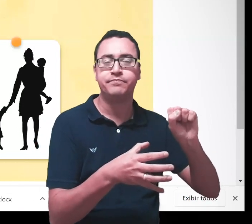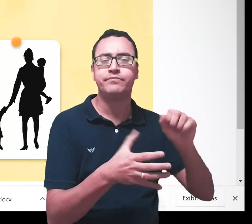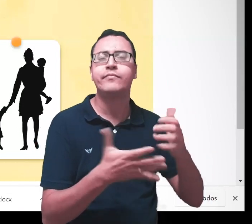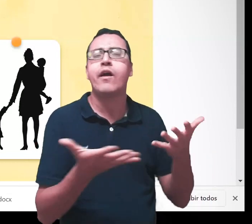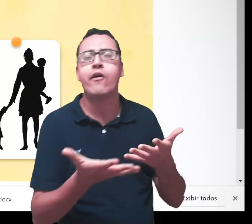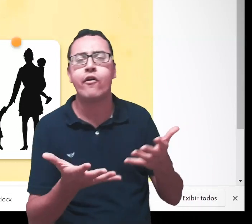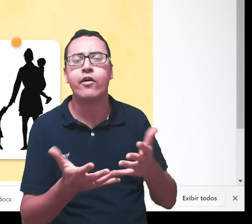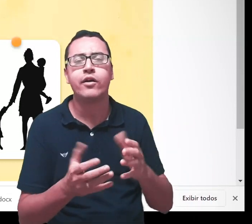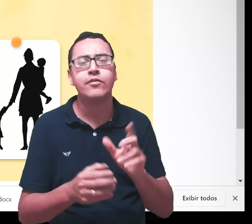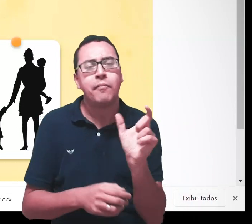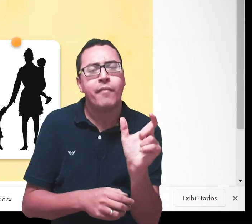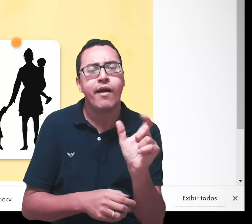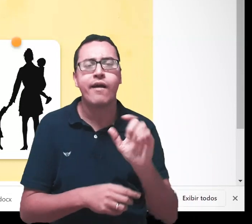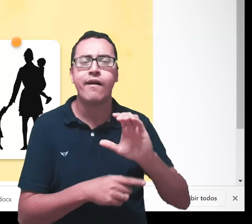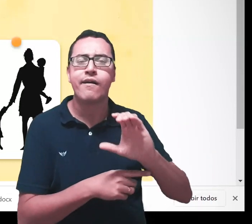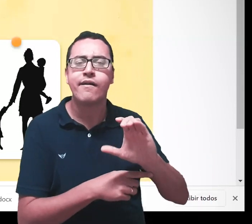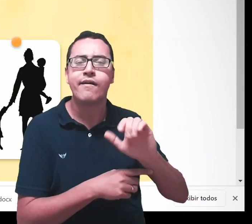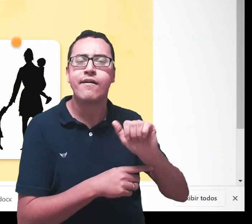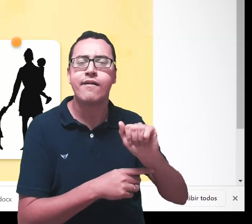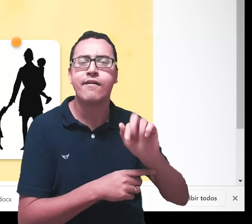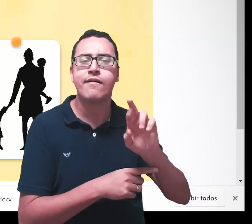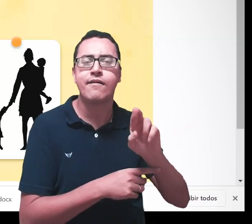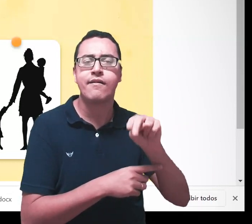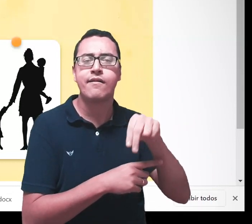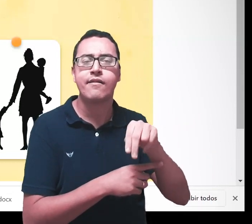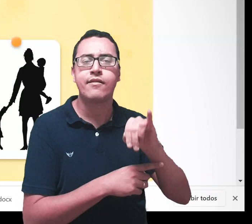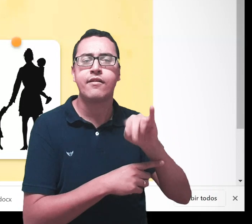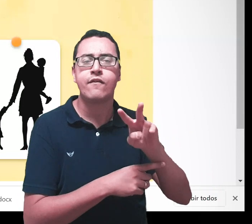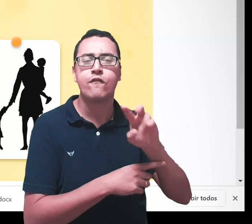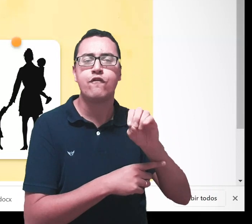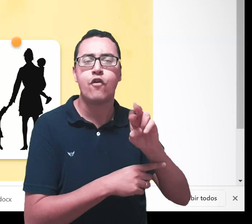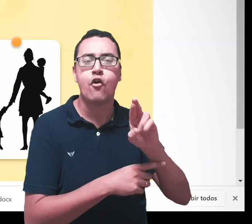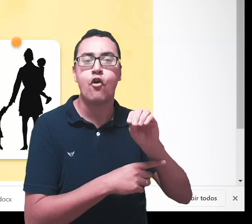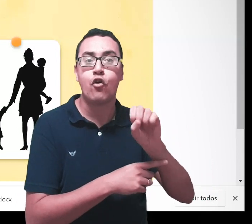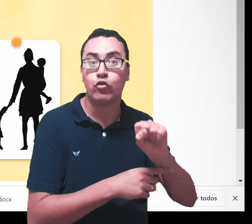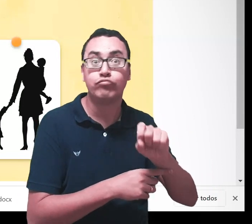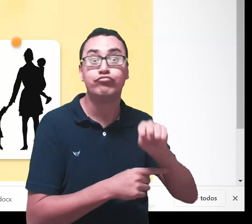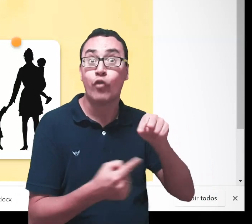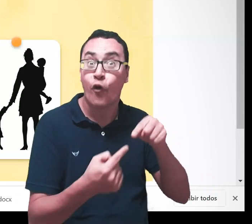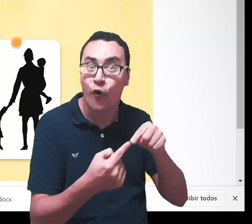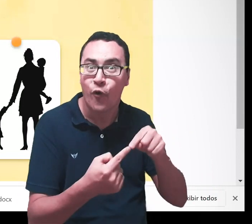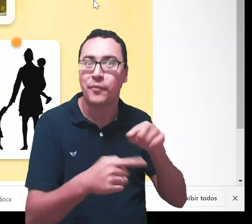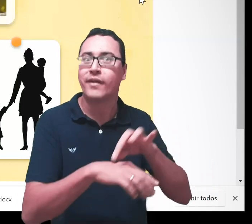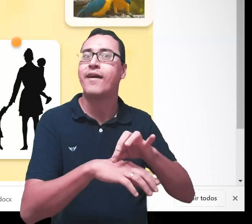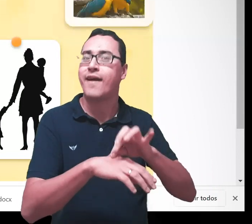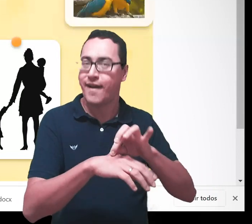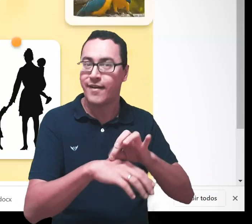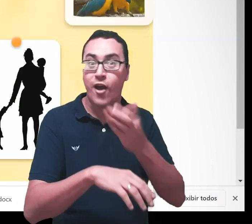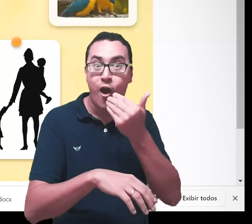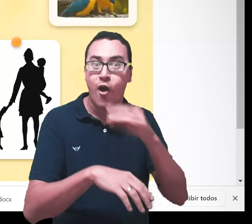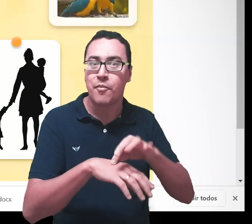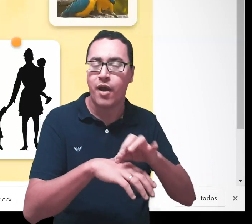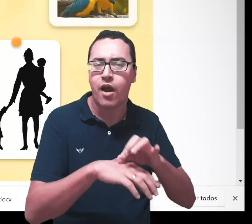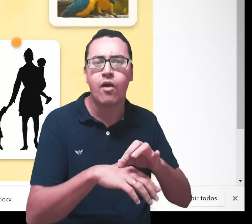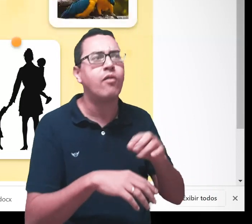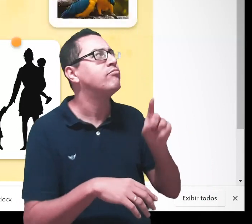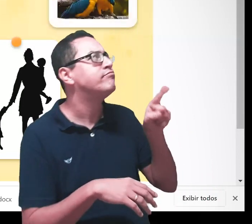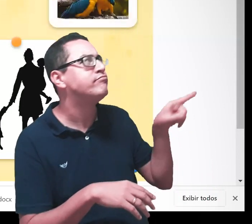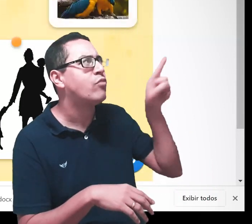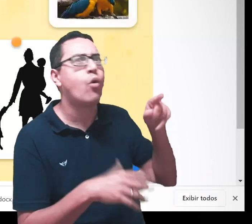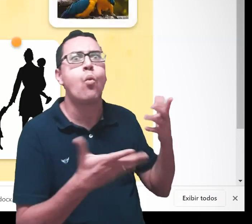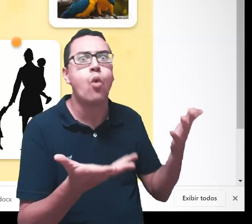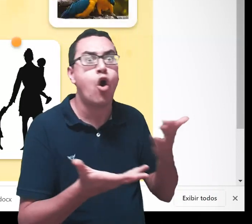quê? Carnívoros lembra? Carne. Qual desses seres aqui se